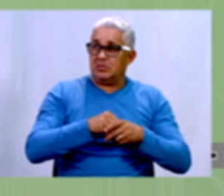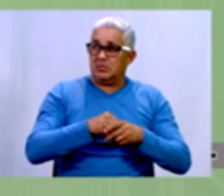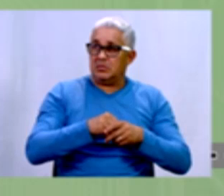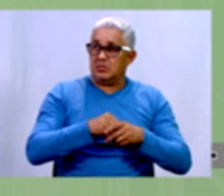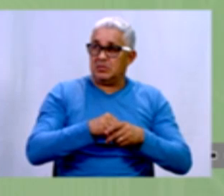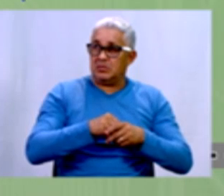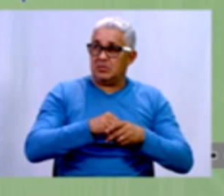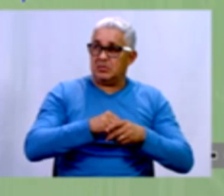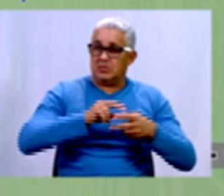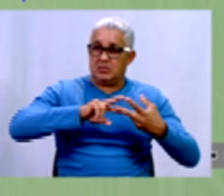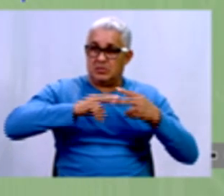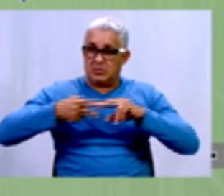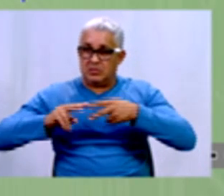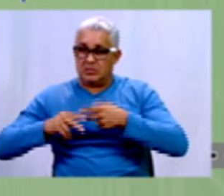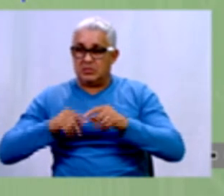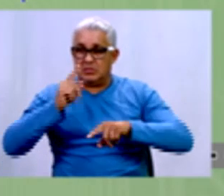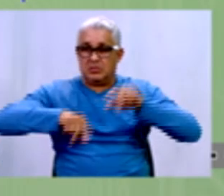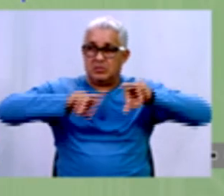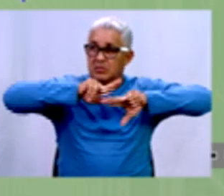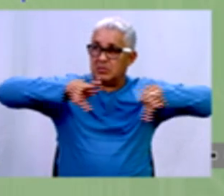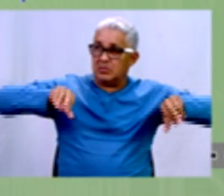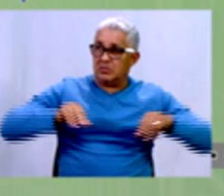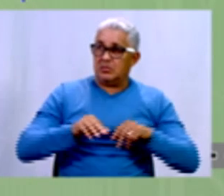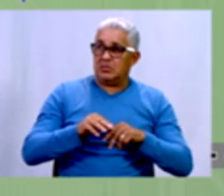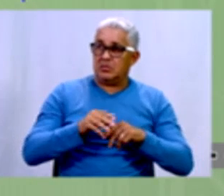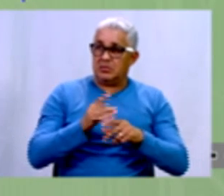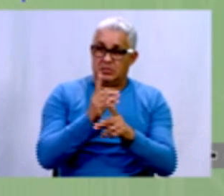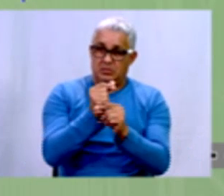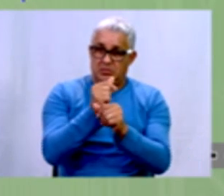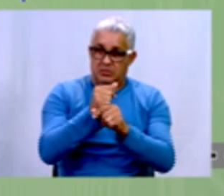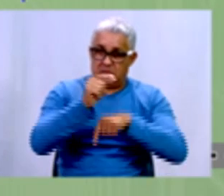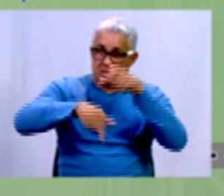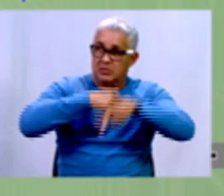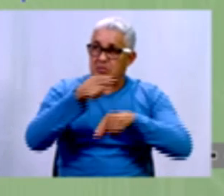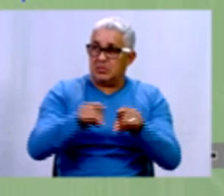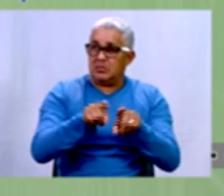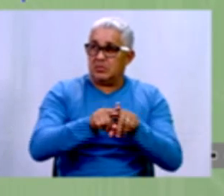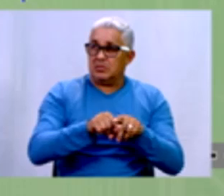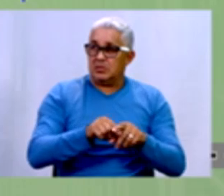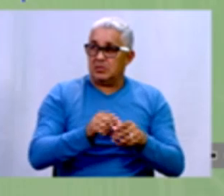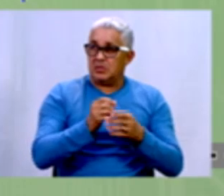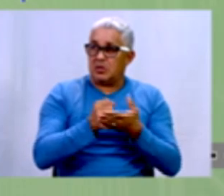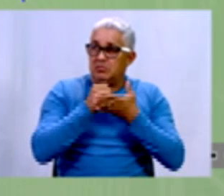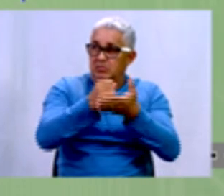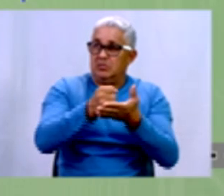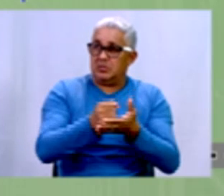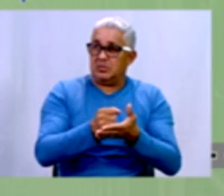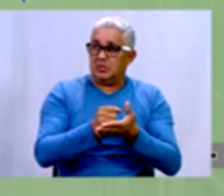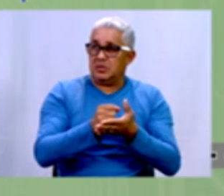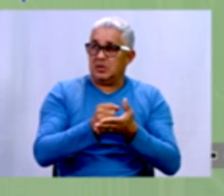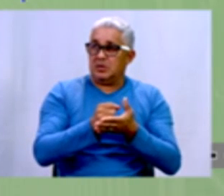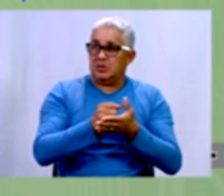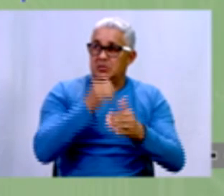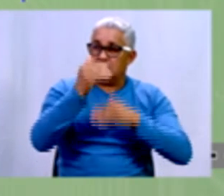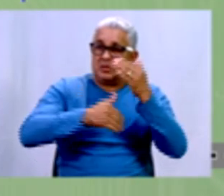financeiros. Criar suporte para indicadores de desempenho em tempo real. Seria um objetivo para uma aplicação de serviços